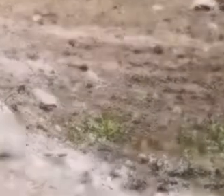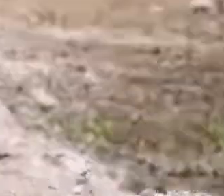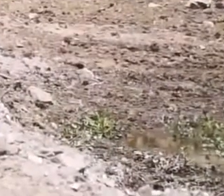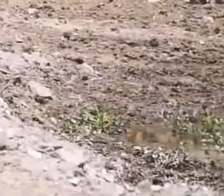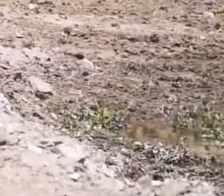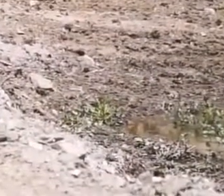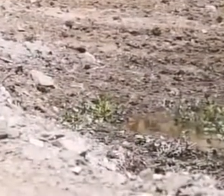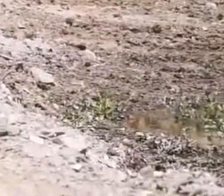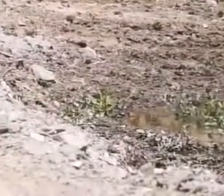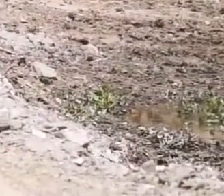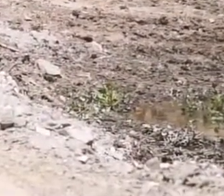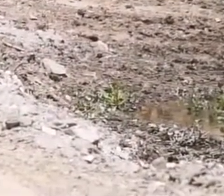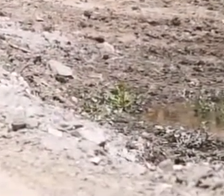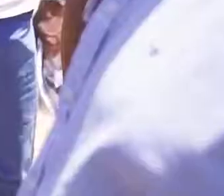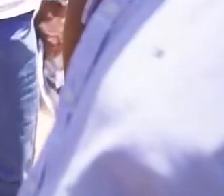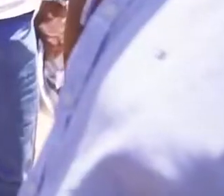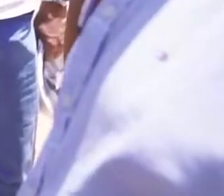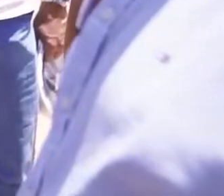amanhã